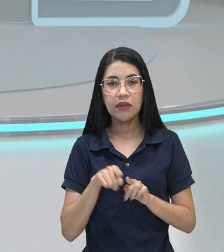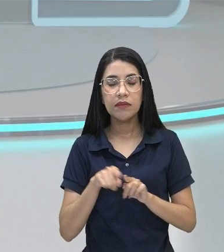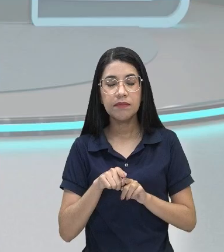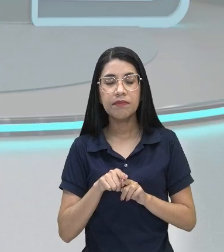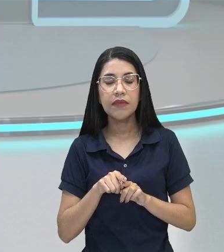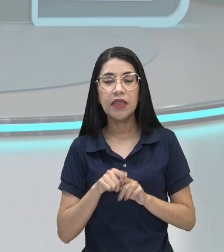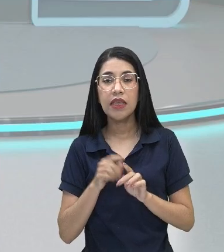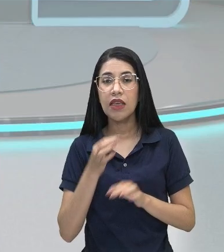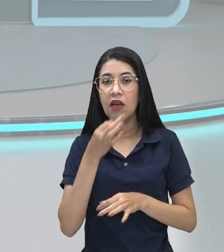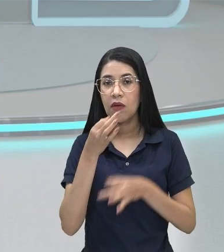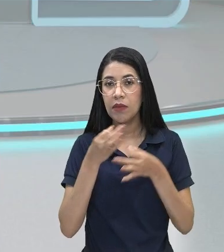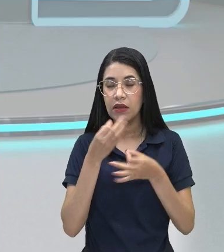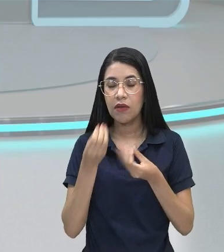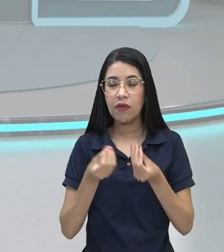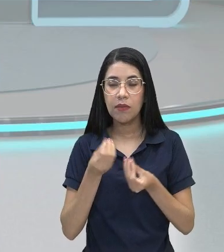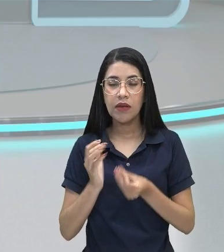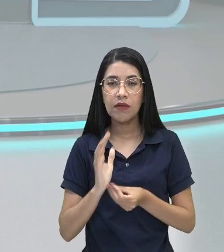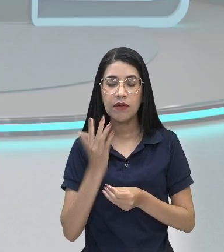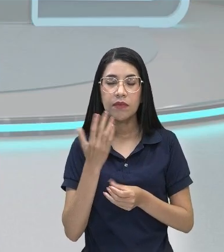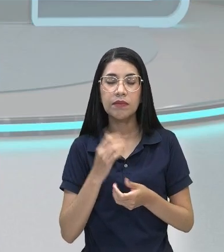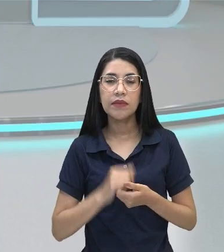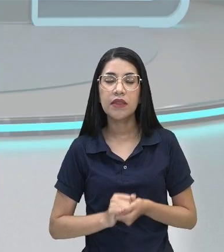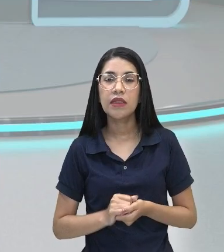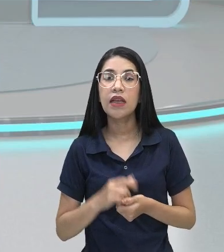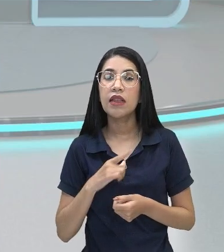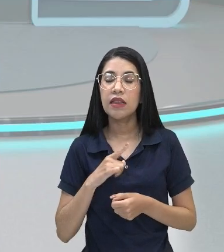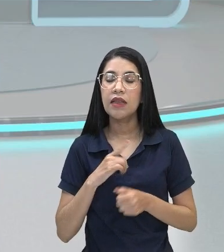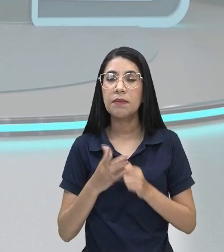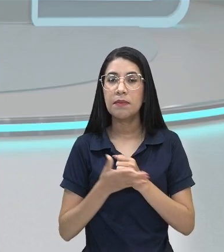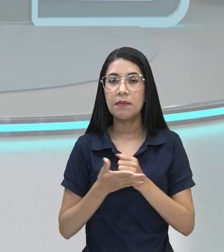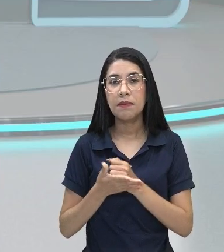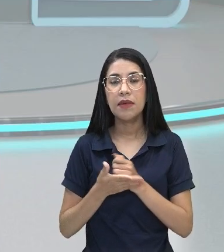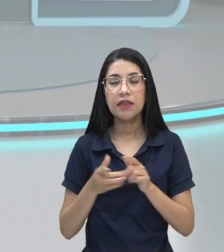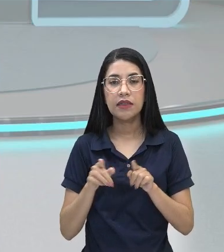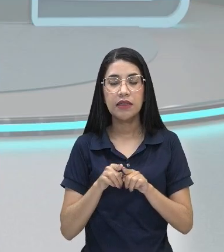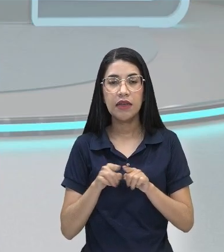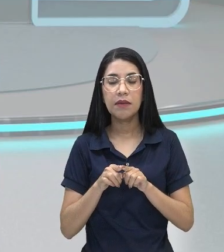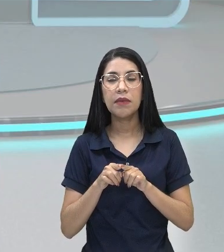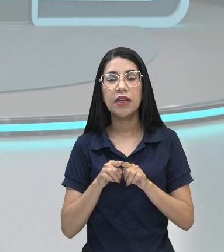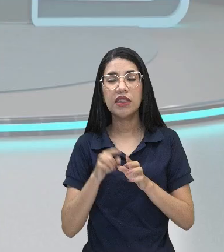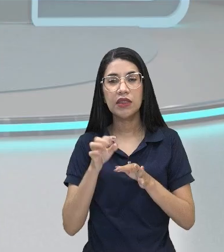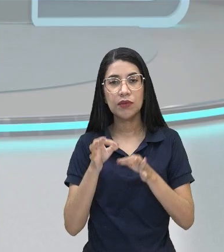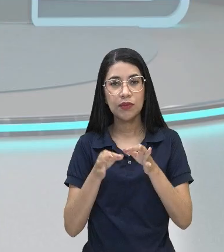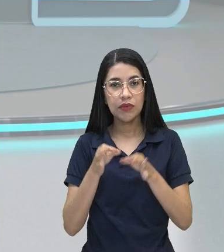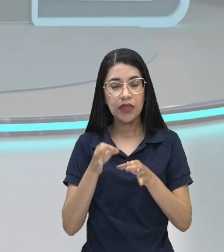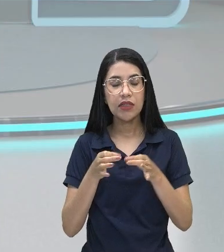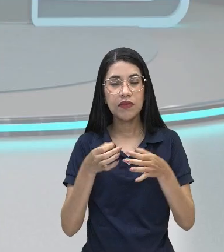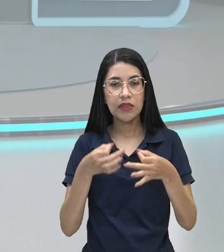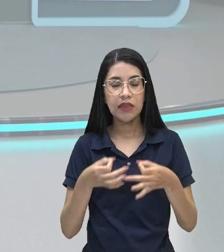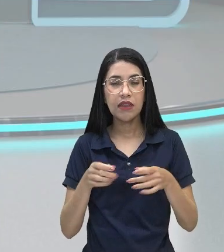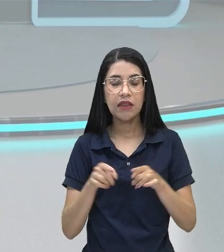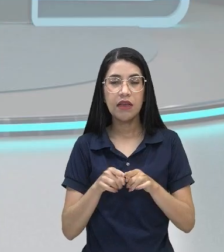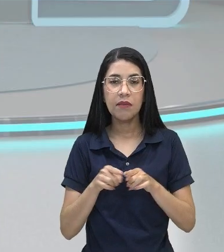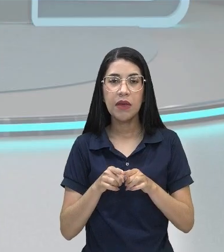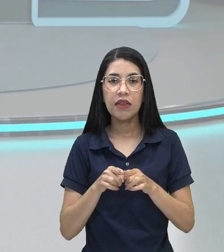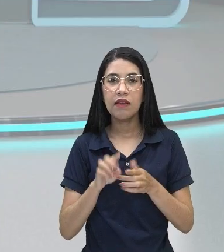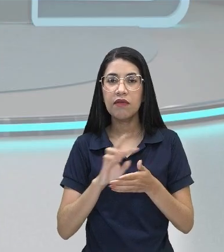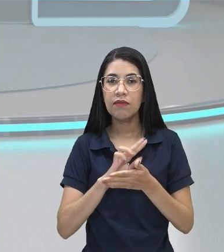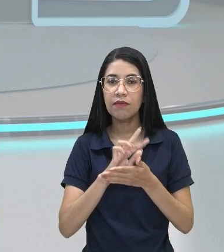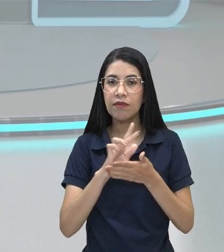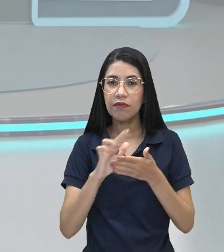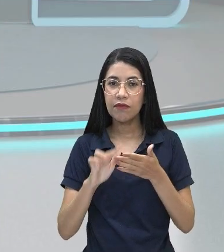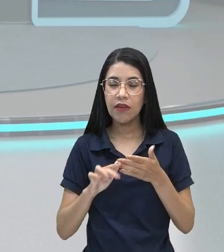esta opinião, obviamente, tem fundamentação, tem justificativas, tem razões,